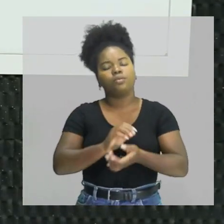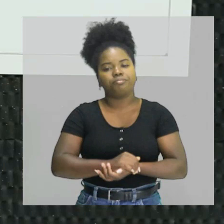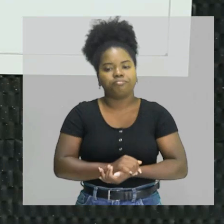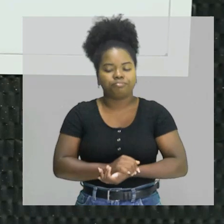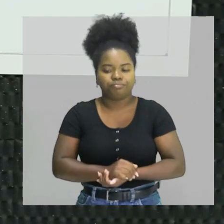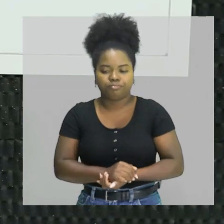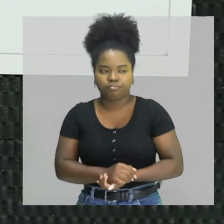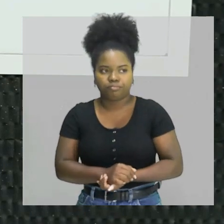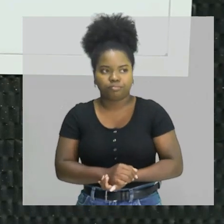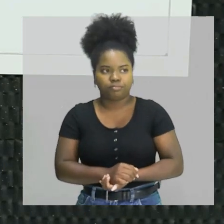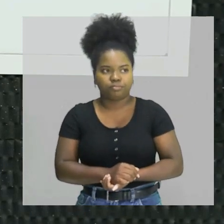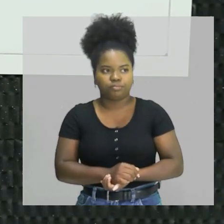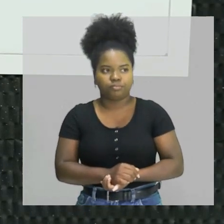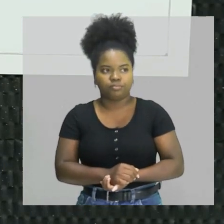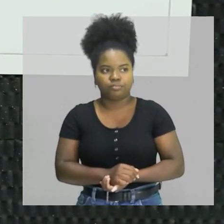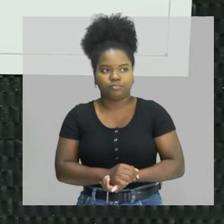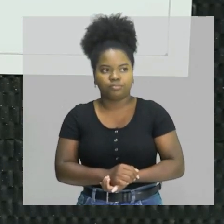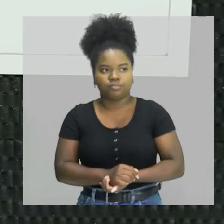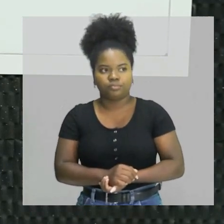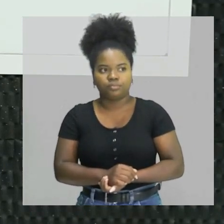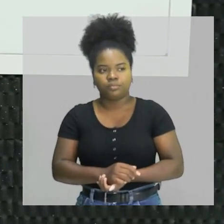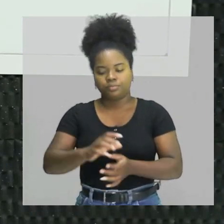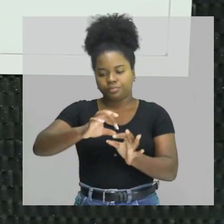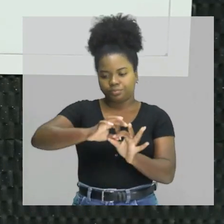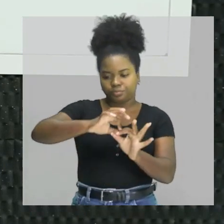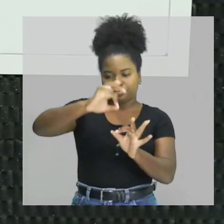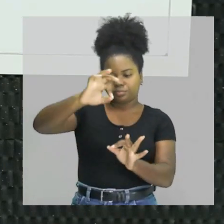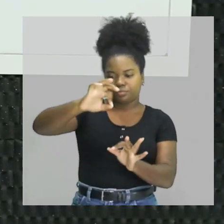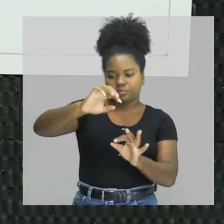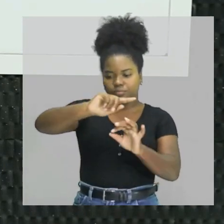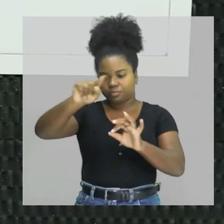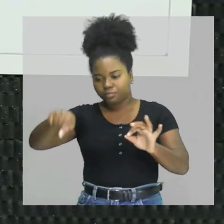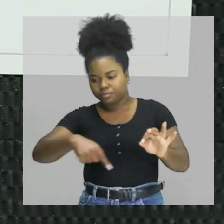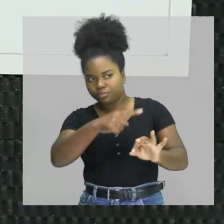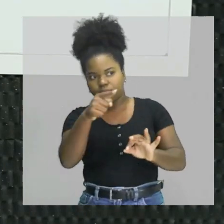ó. Esse pedaço daqui para cá é o